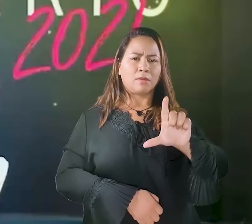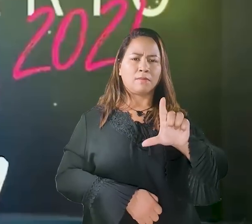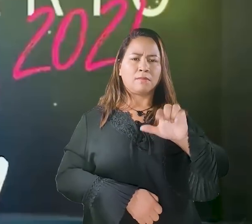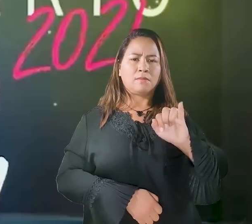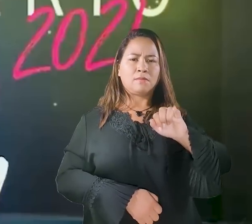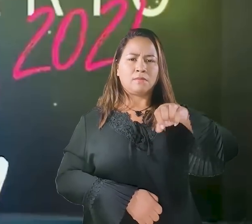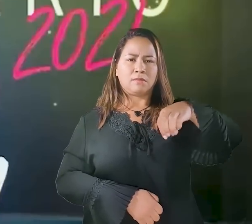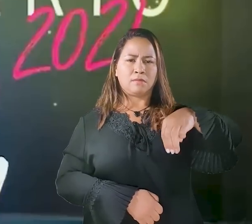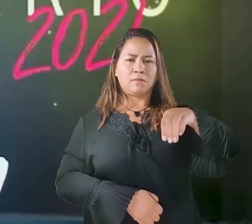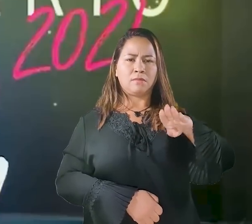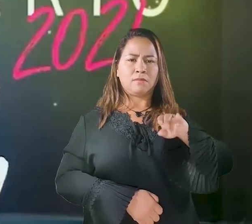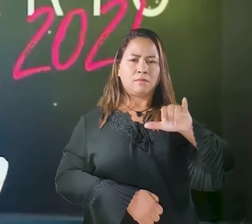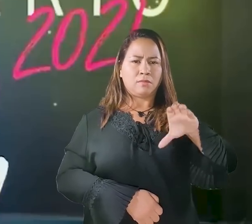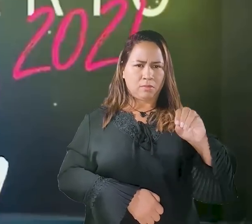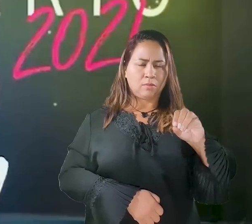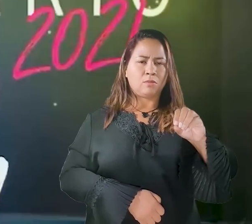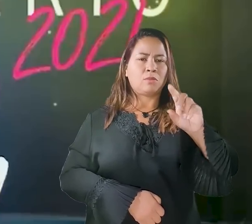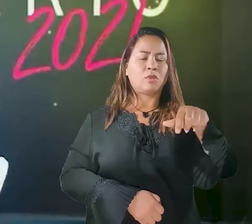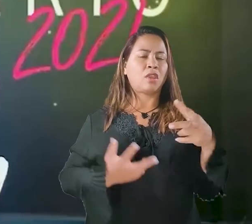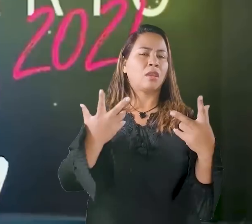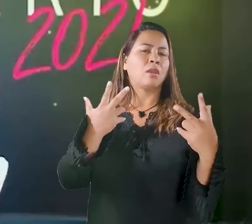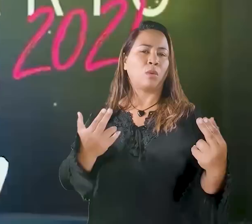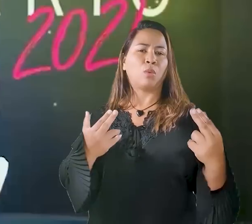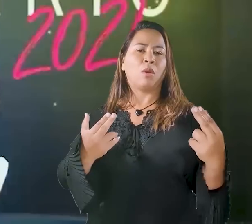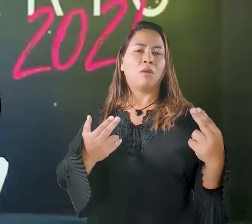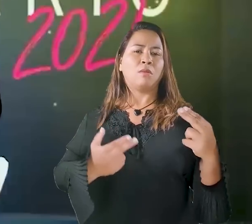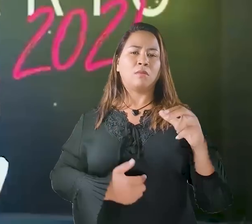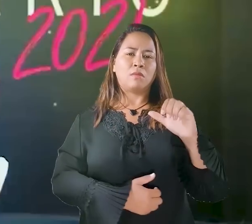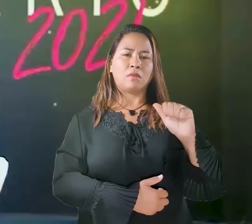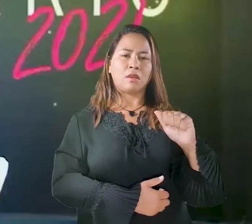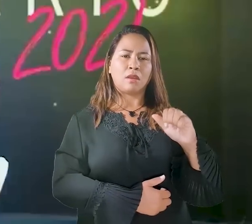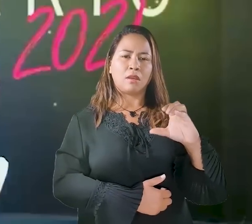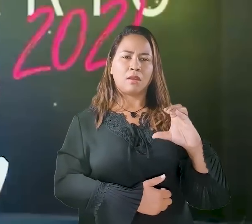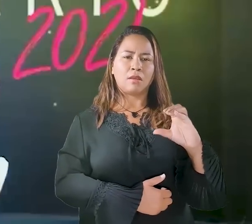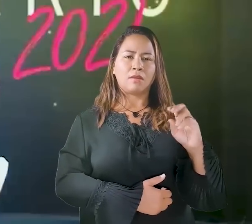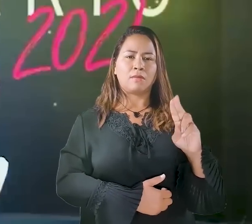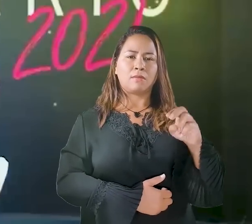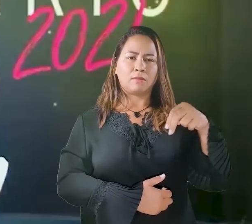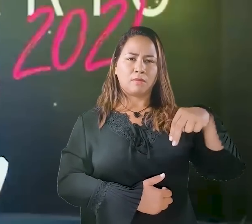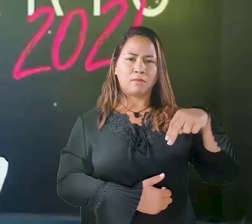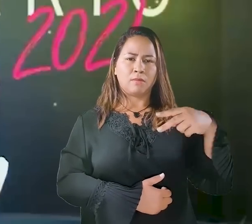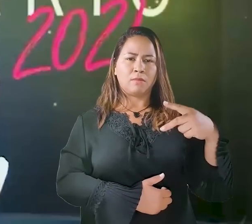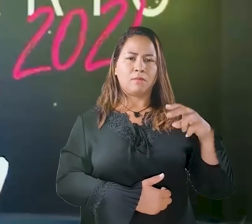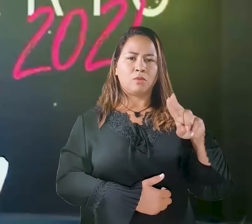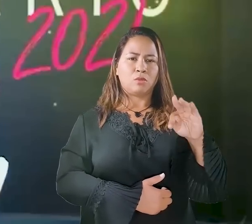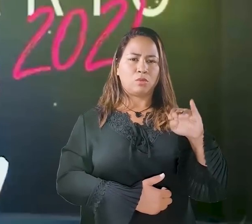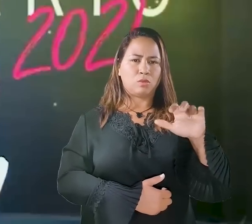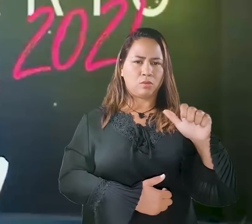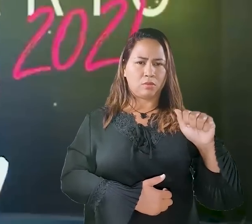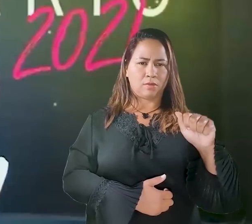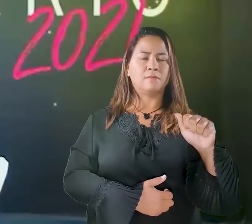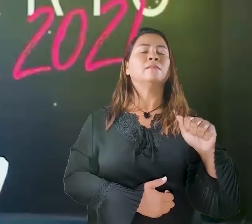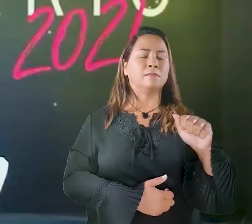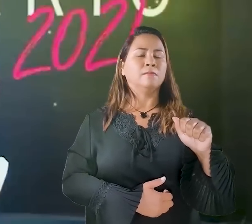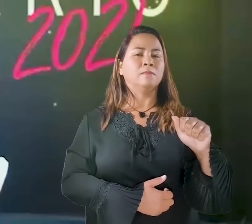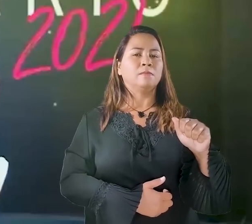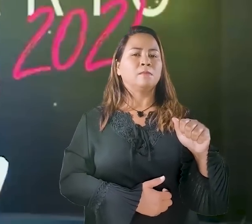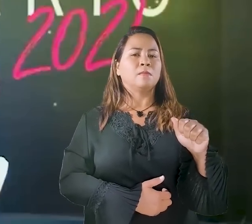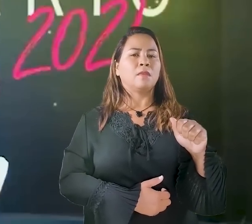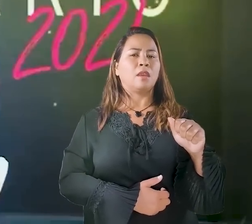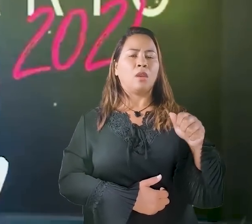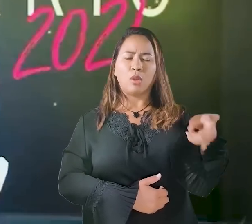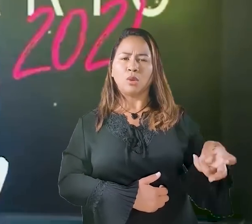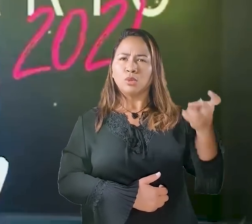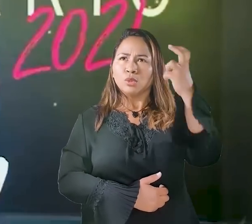explicar os pontos. É acupuntura sem agulhas, medicina chinesa, com comandos, com decretos, com técnicas, com ferramentas de terapia